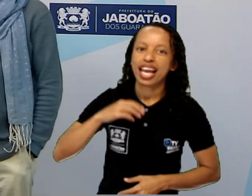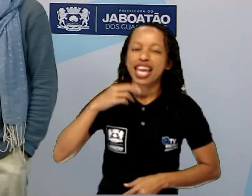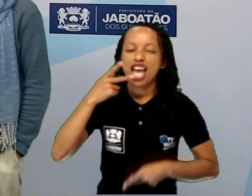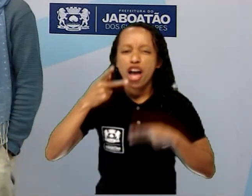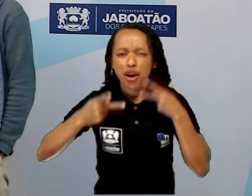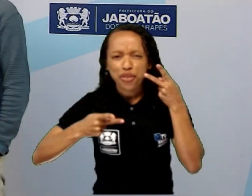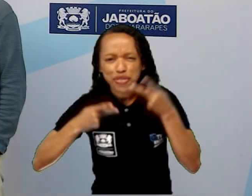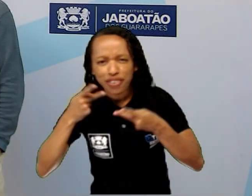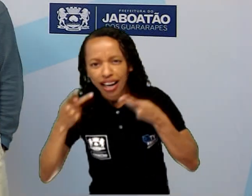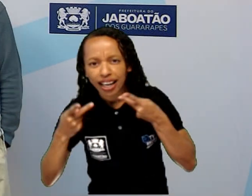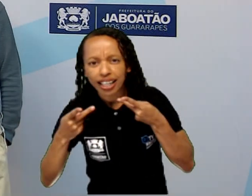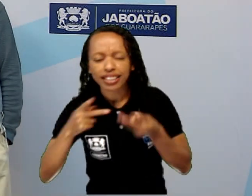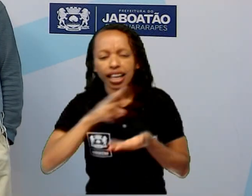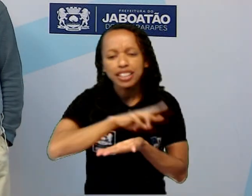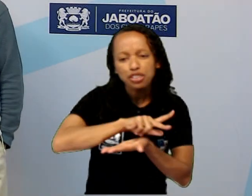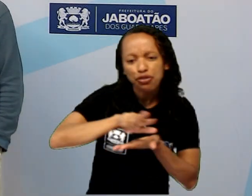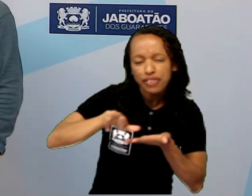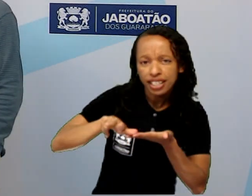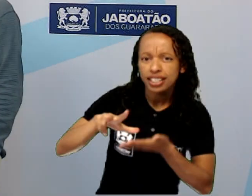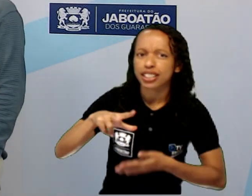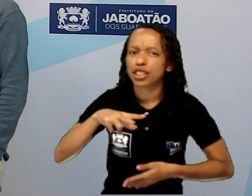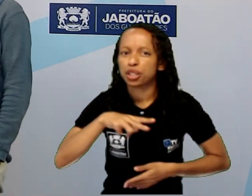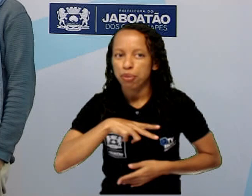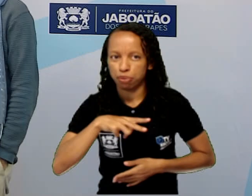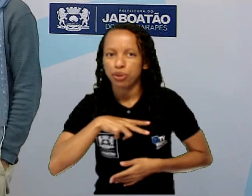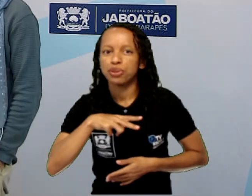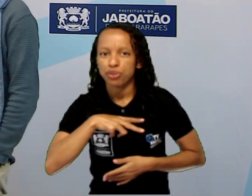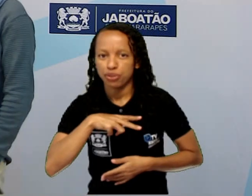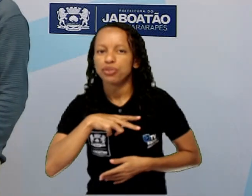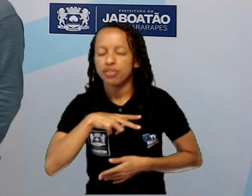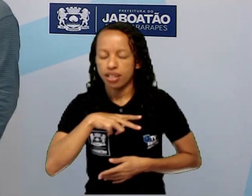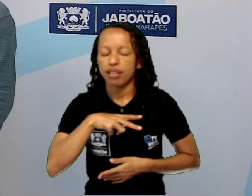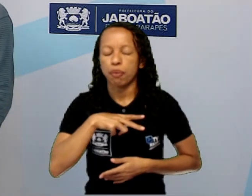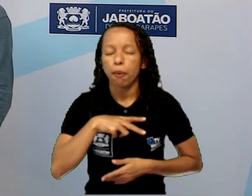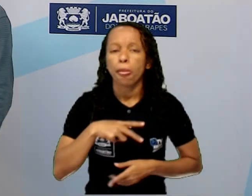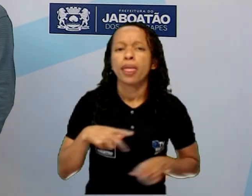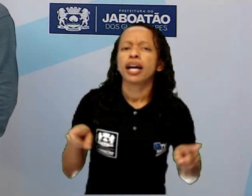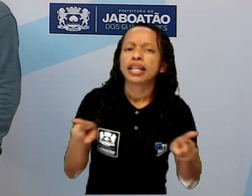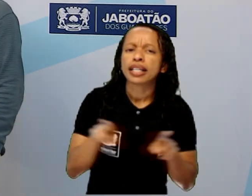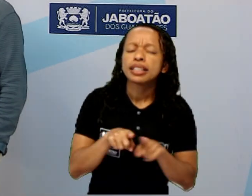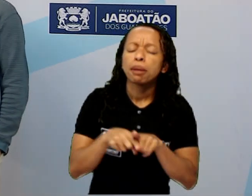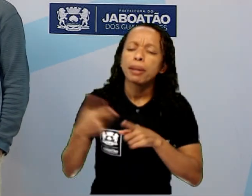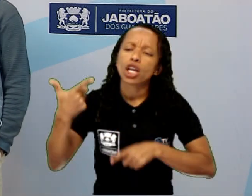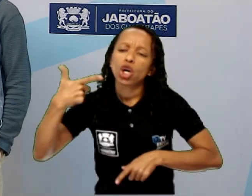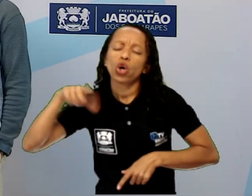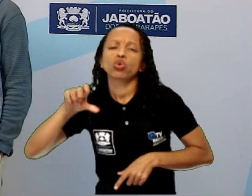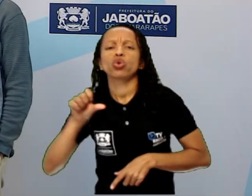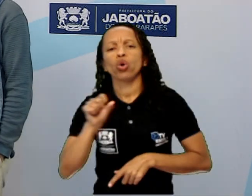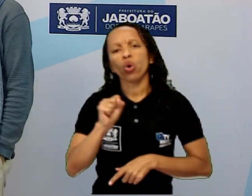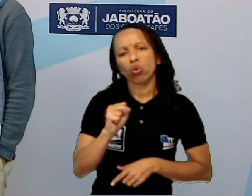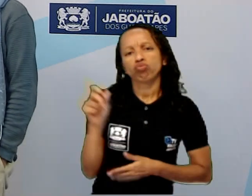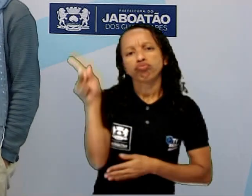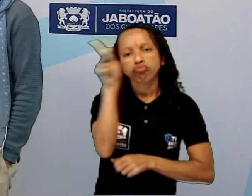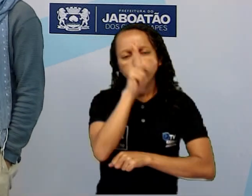diferente de Portugal. Ela é falada ainda em mais 8 países do mundo, com mudanças, com formas